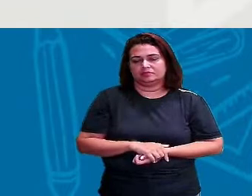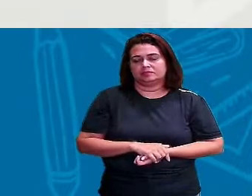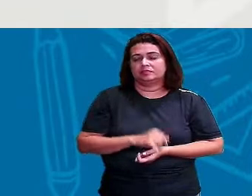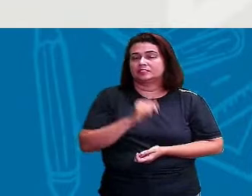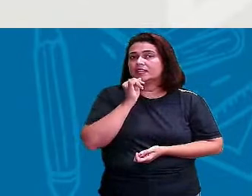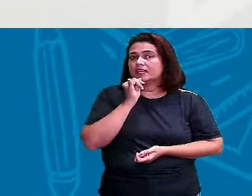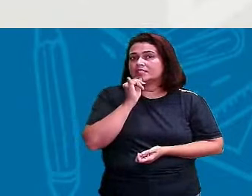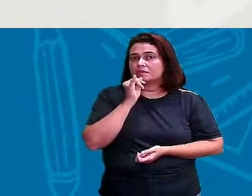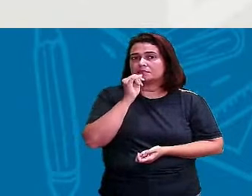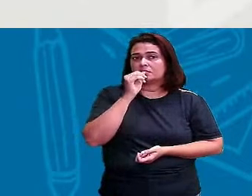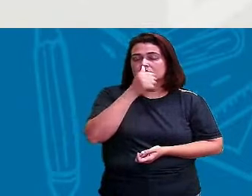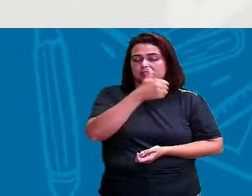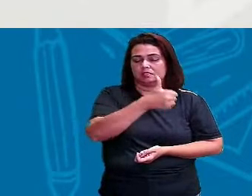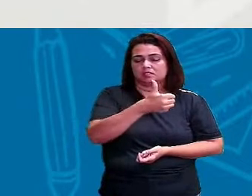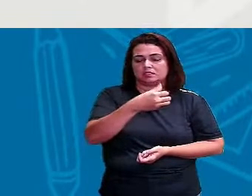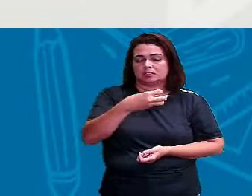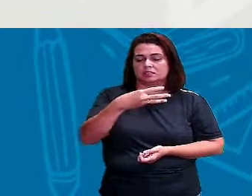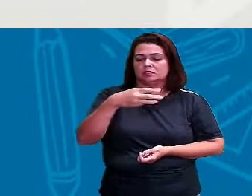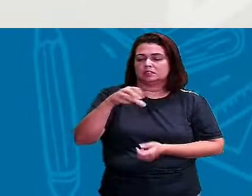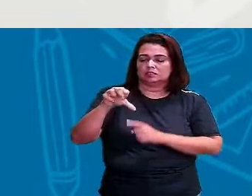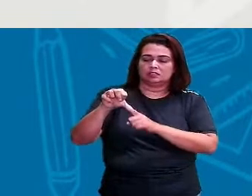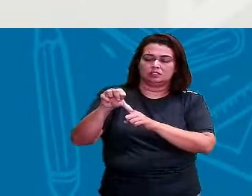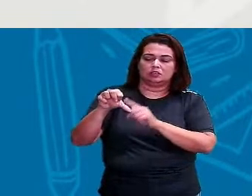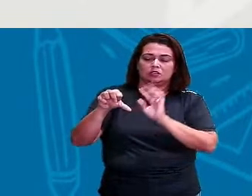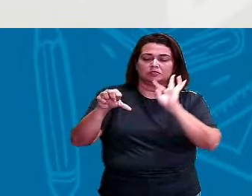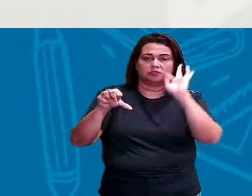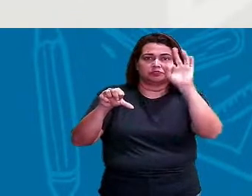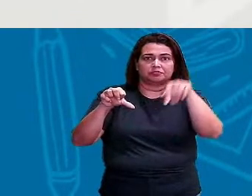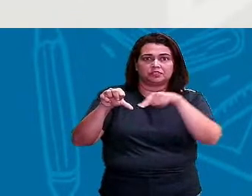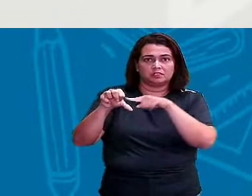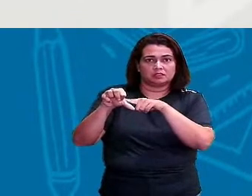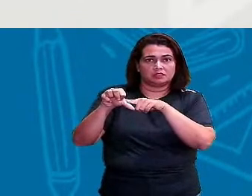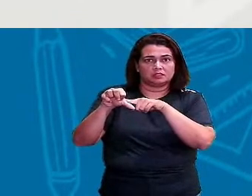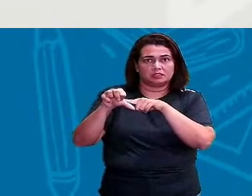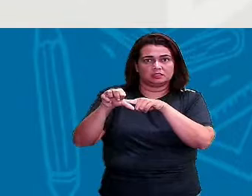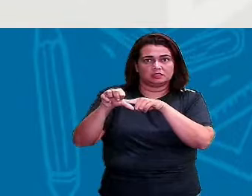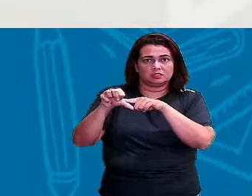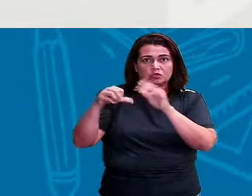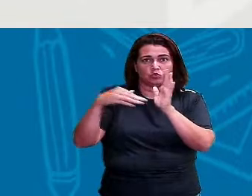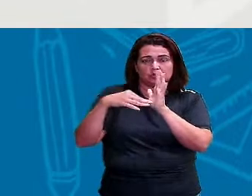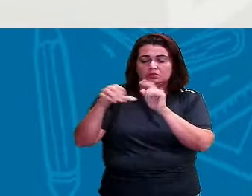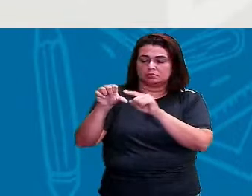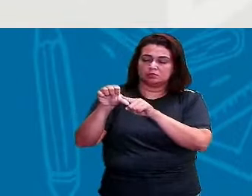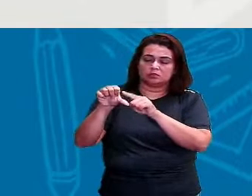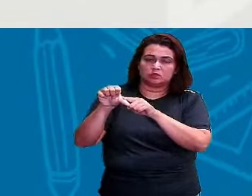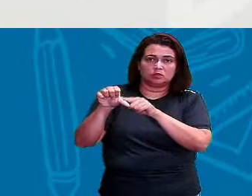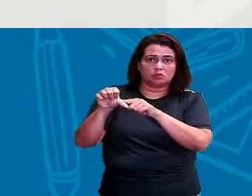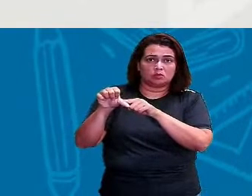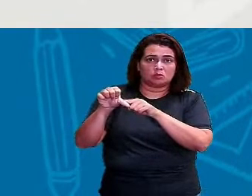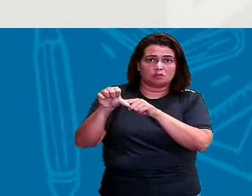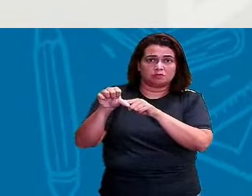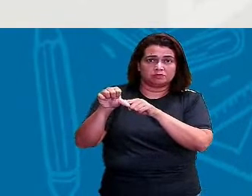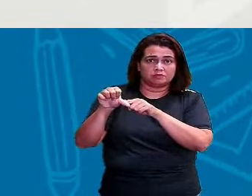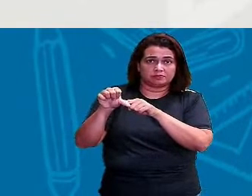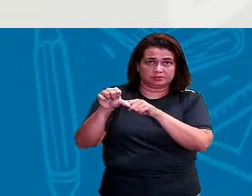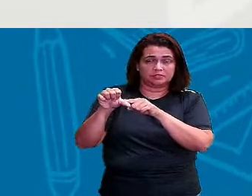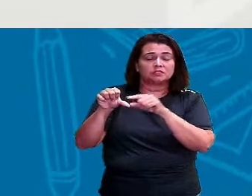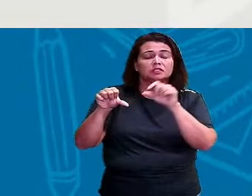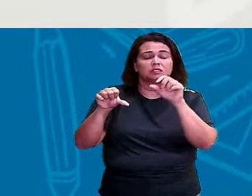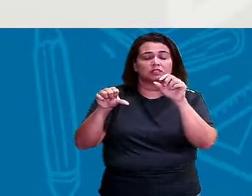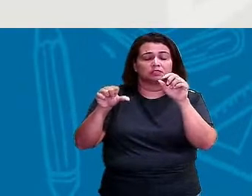número 139, terminou em 9, então 9 é ímpar, então o